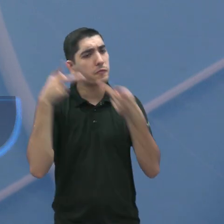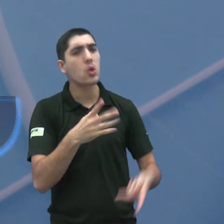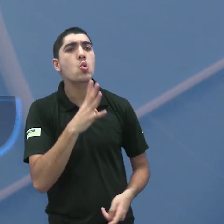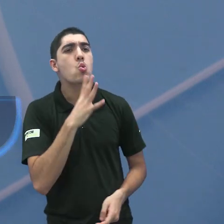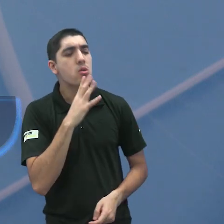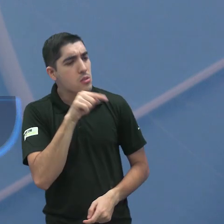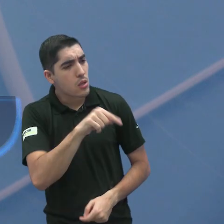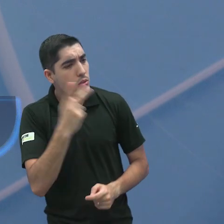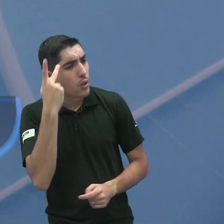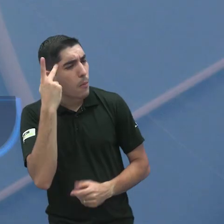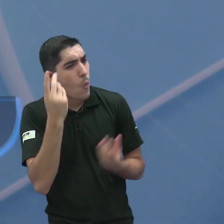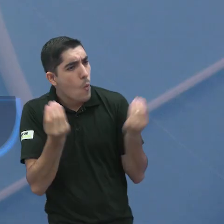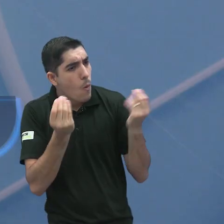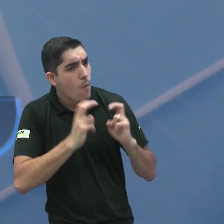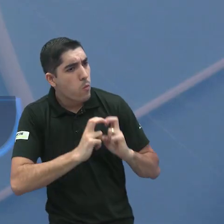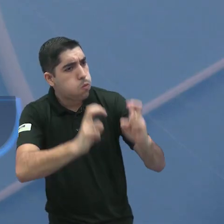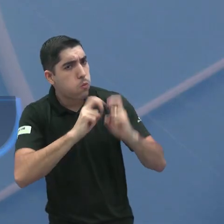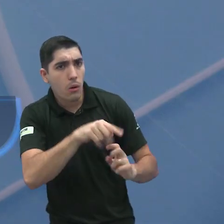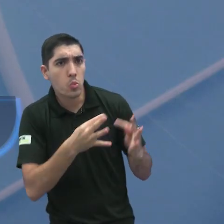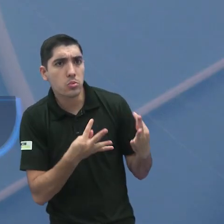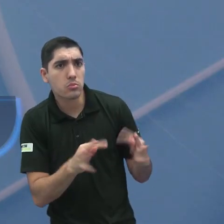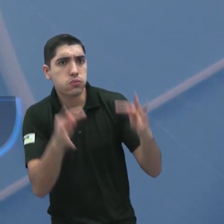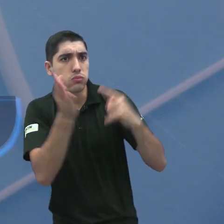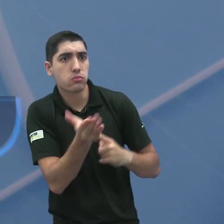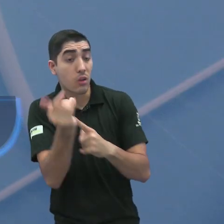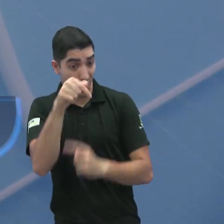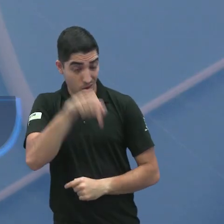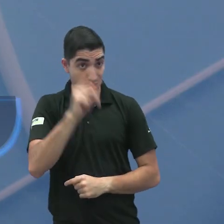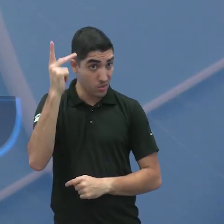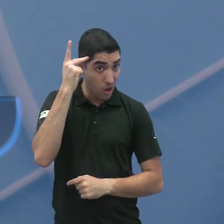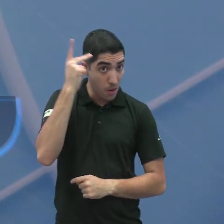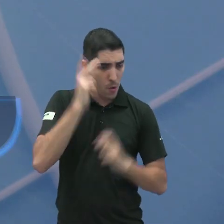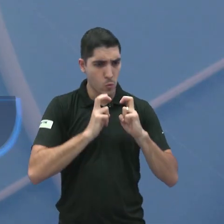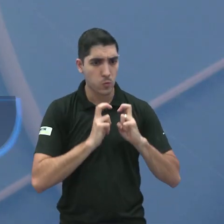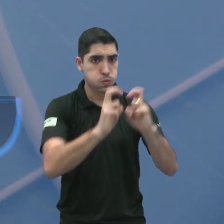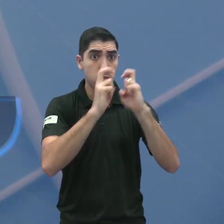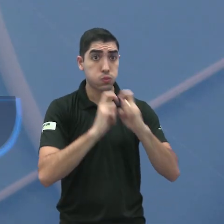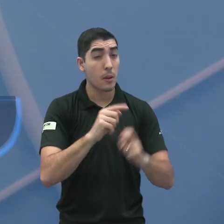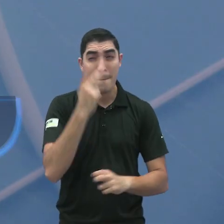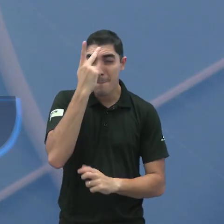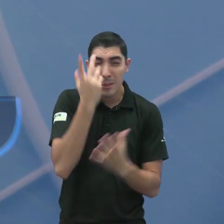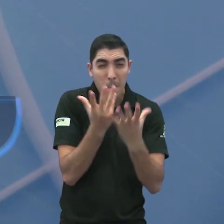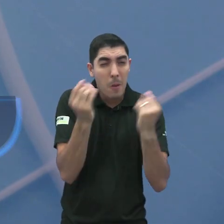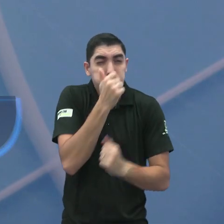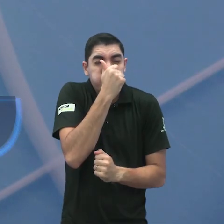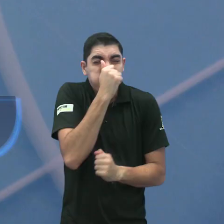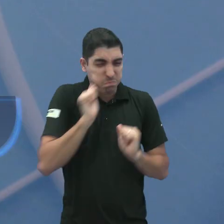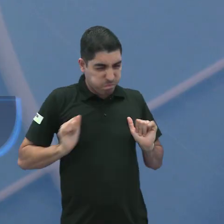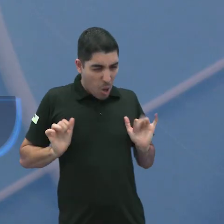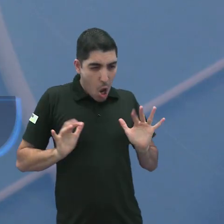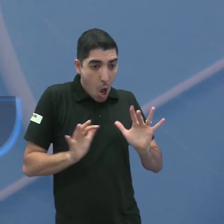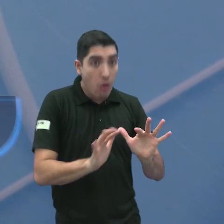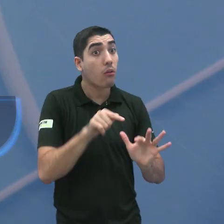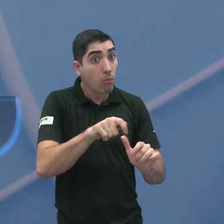metrô para estudar tecnologia operacional, porque o metrô de São Paulo é um metrô muito sobrecarregado, né?